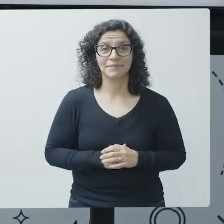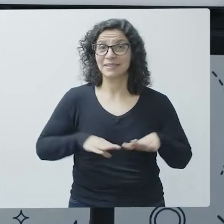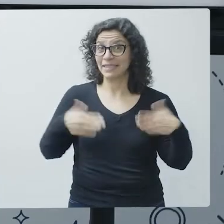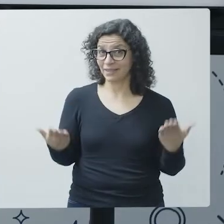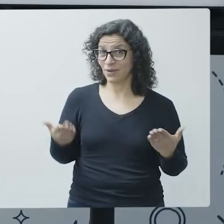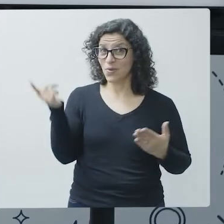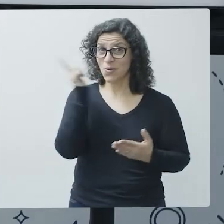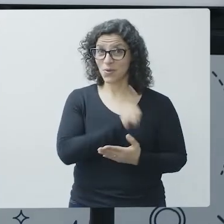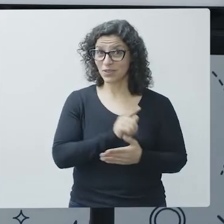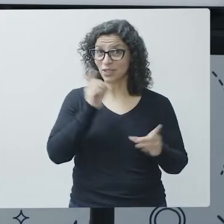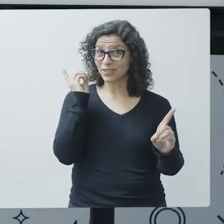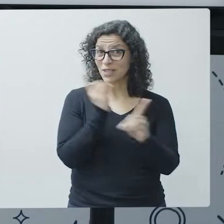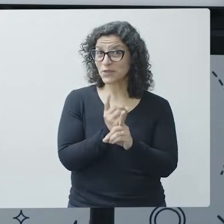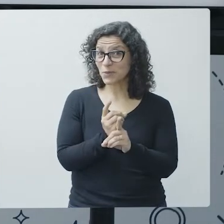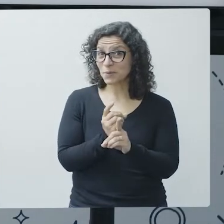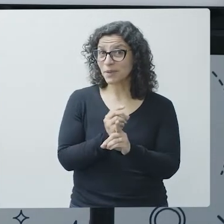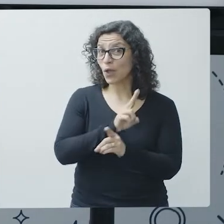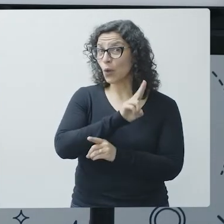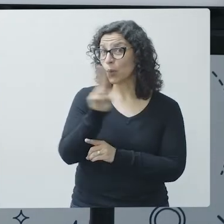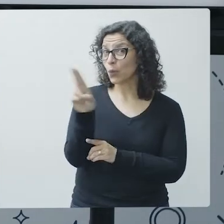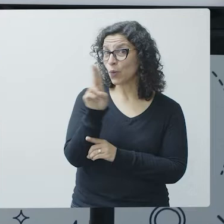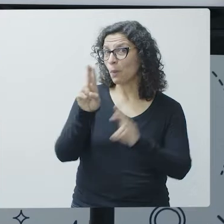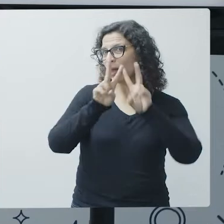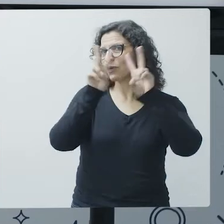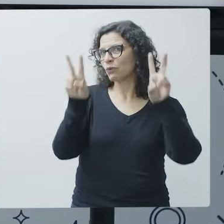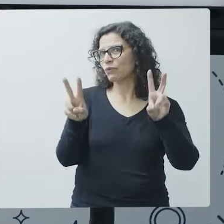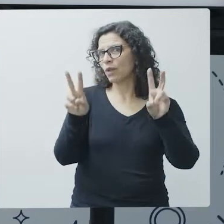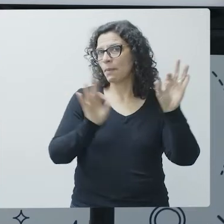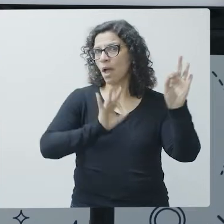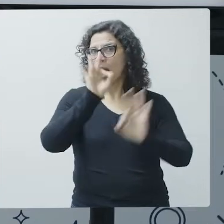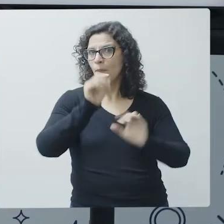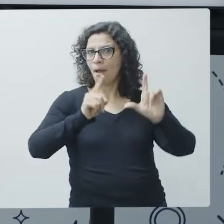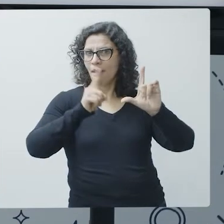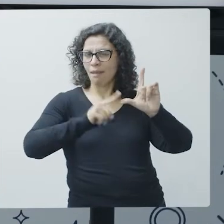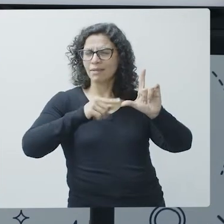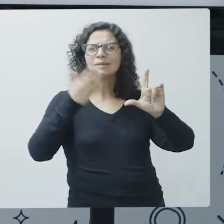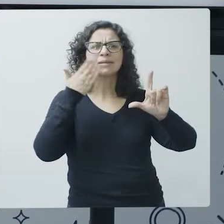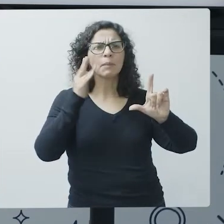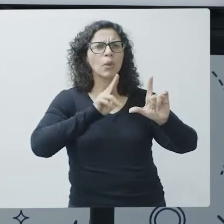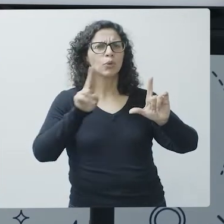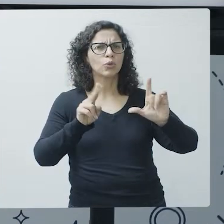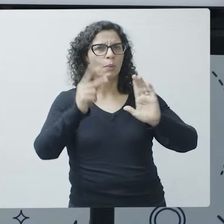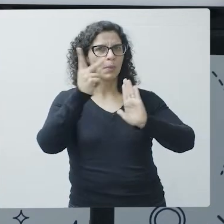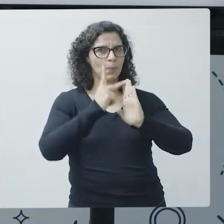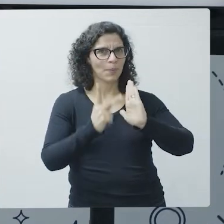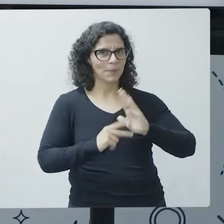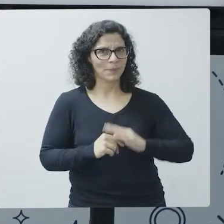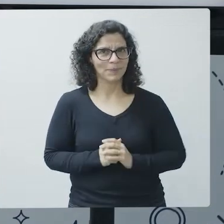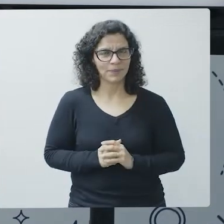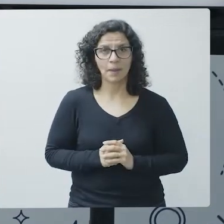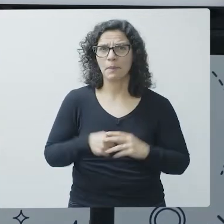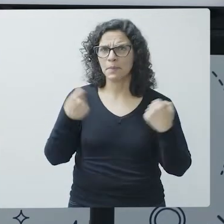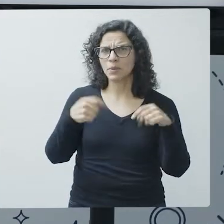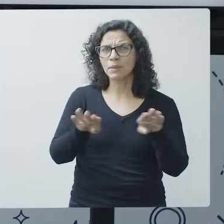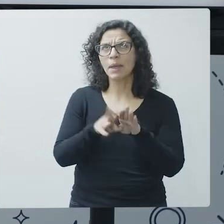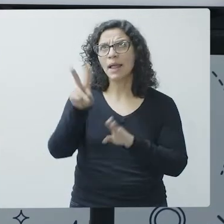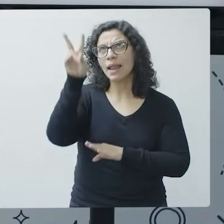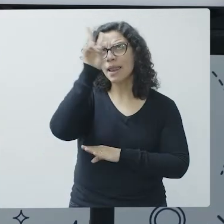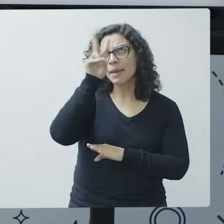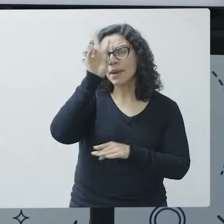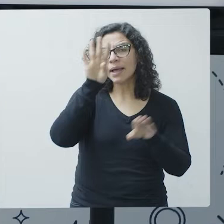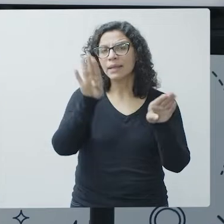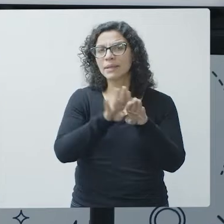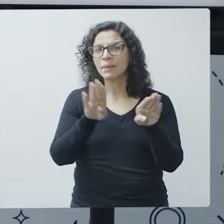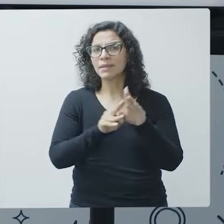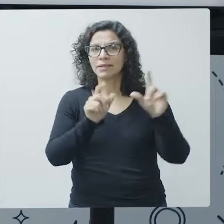Então, conseguiram aí desembaralhar essas letras e formar o título do nosso poema? Precisou lembrar ali